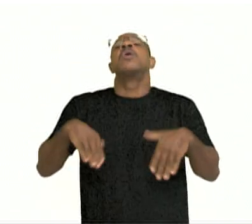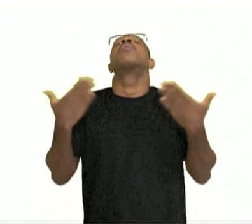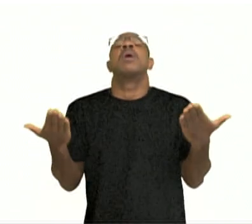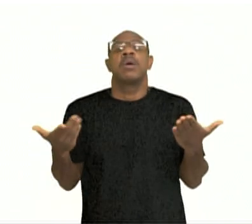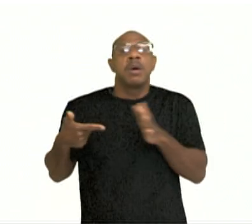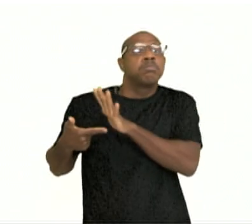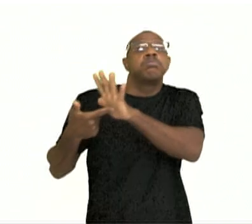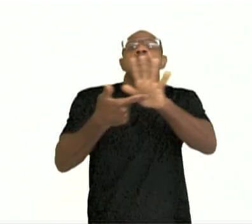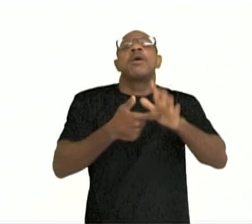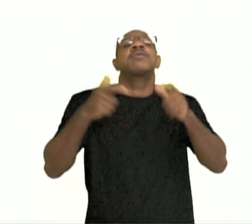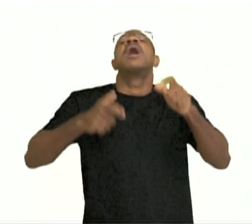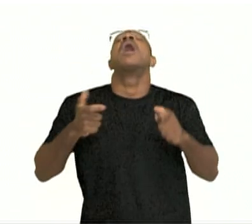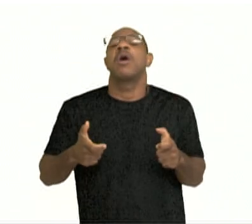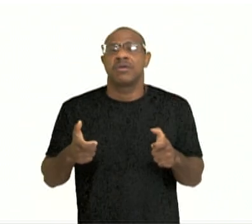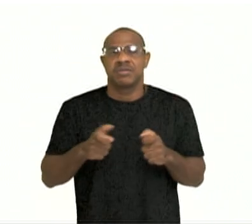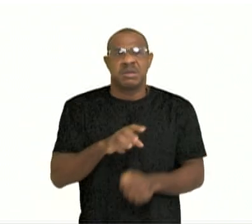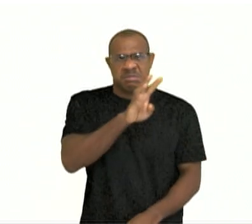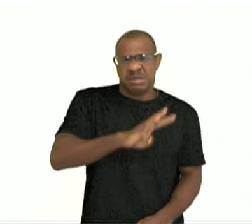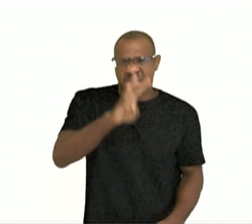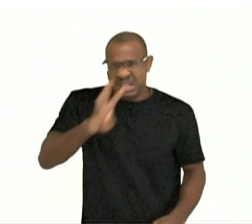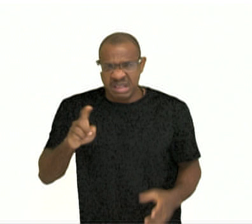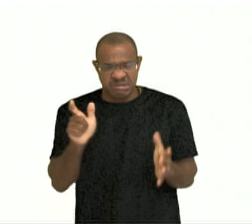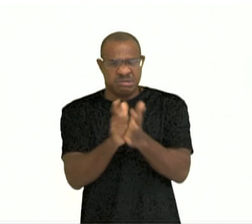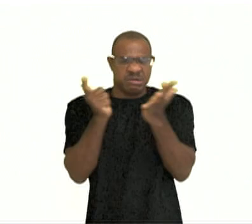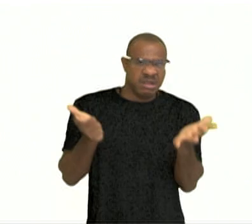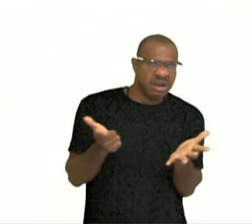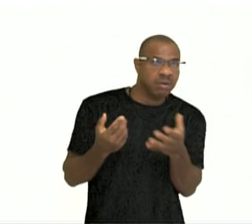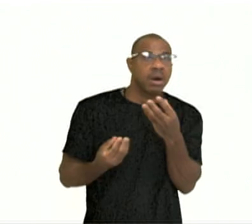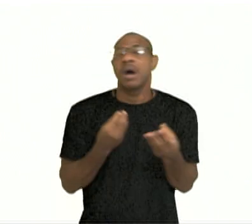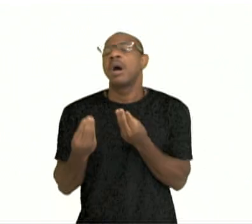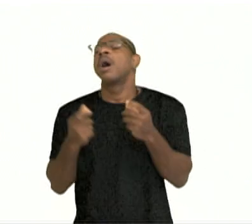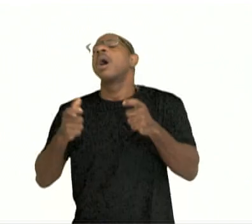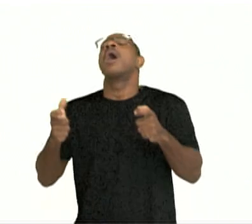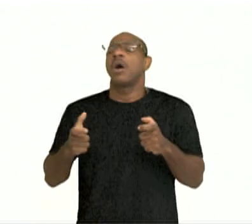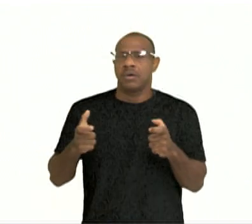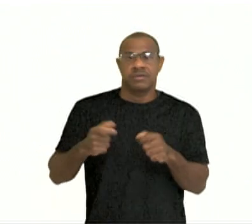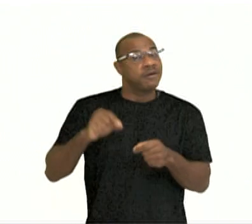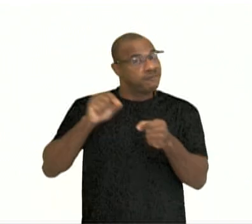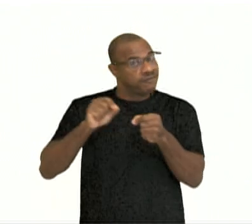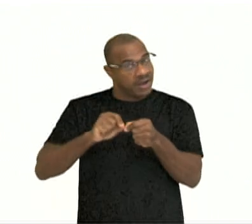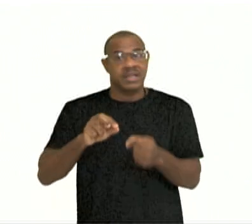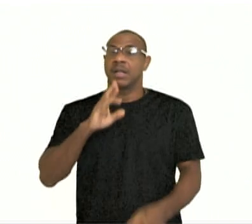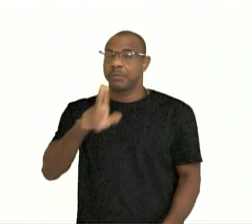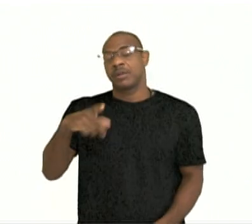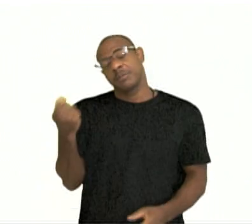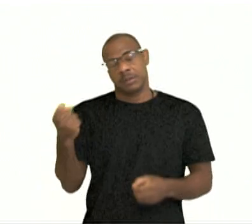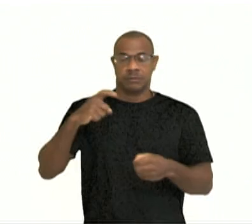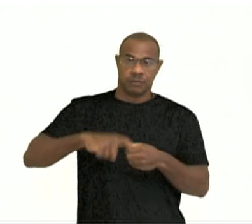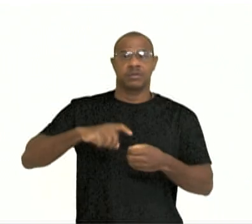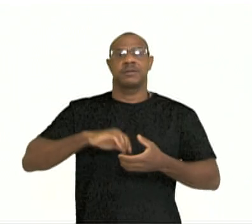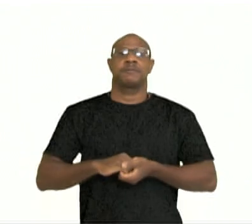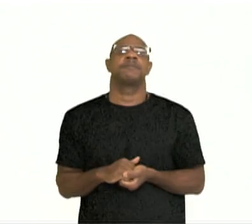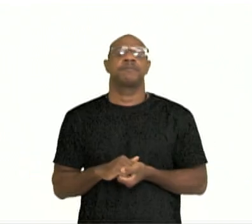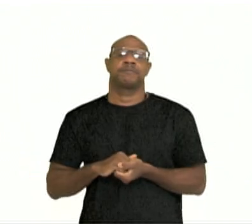é veiculada? Onde que ela anda? Faz aí que eu volto daqui a pouco conferir contigo.